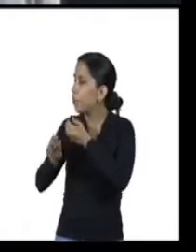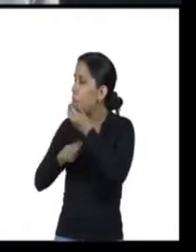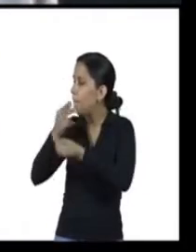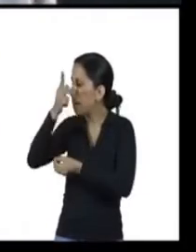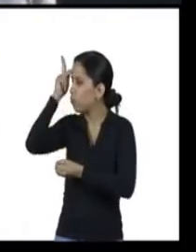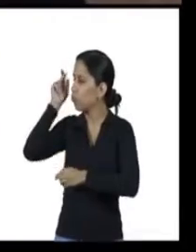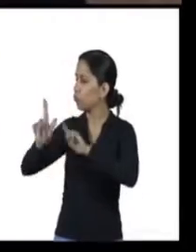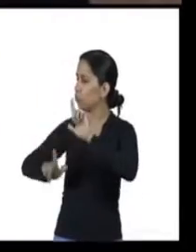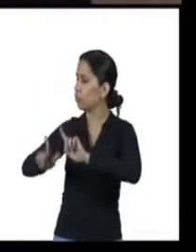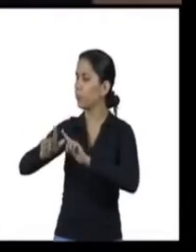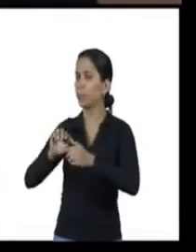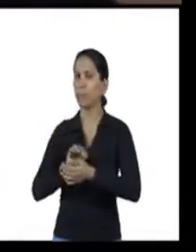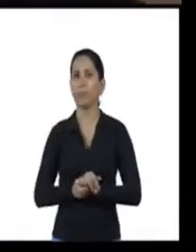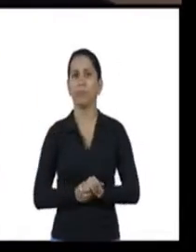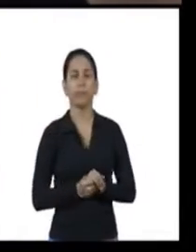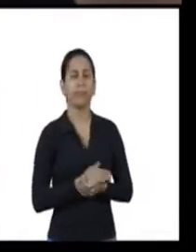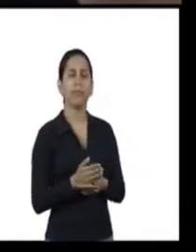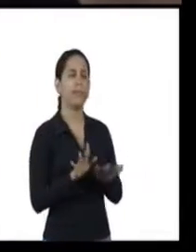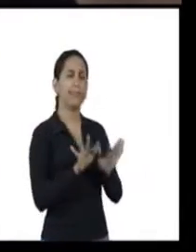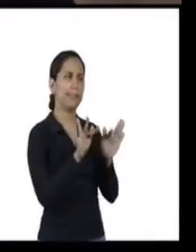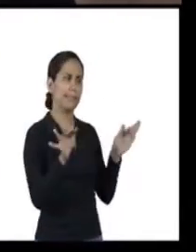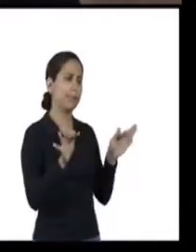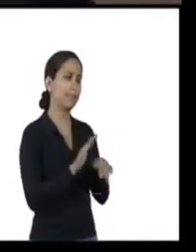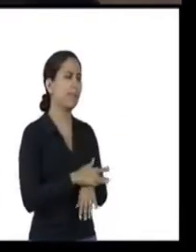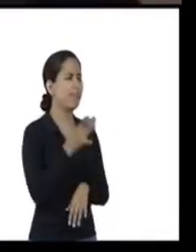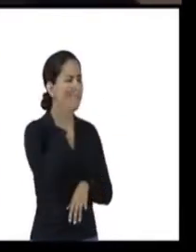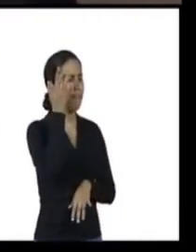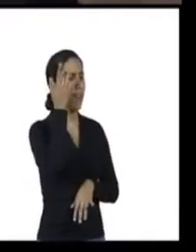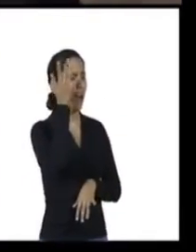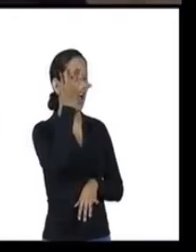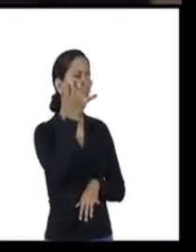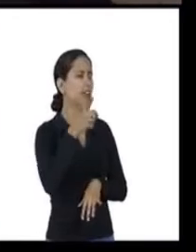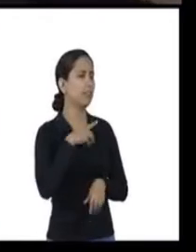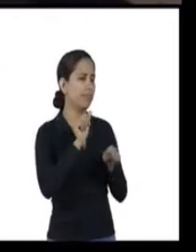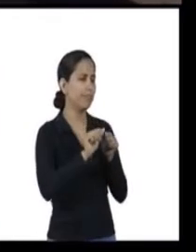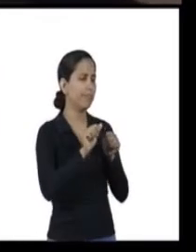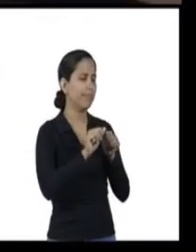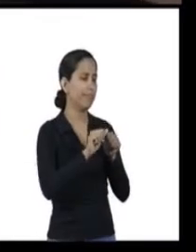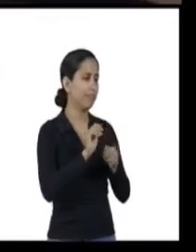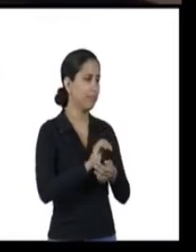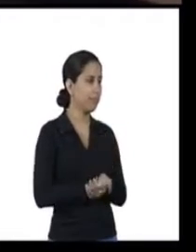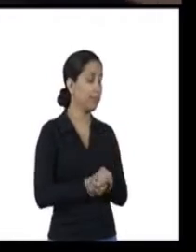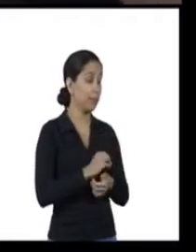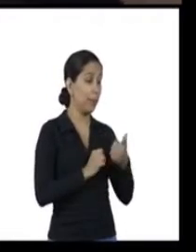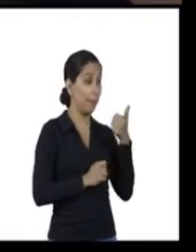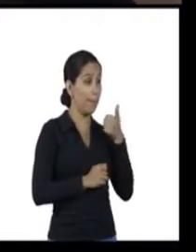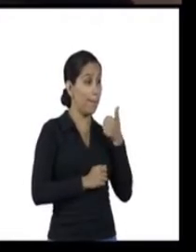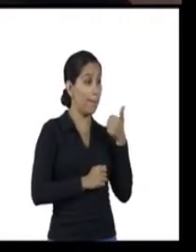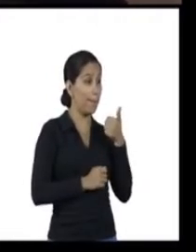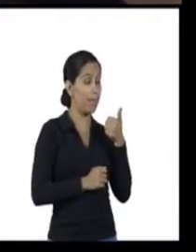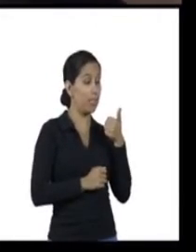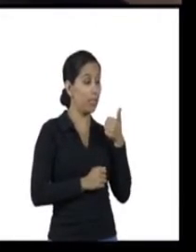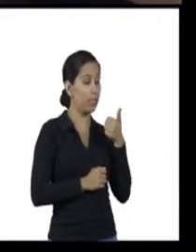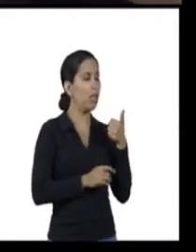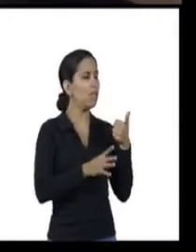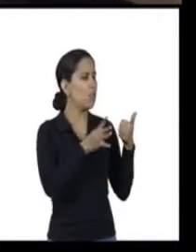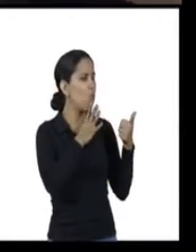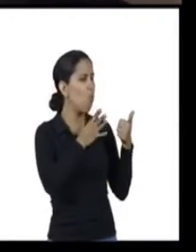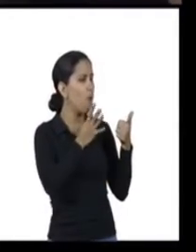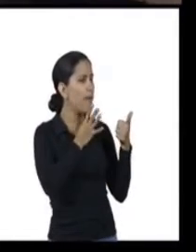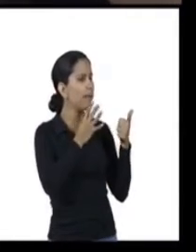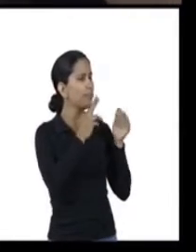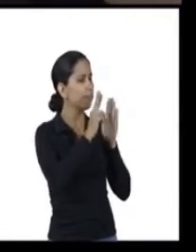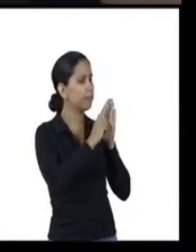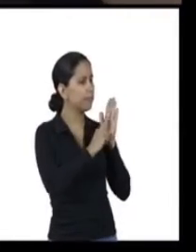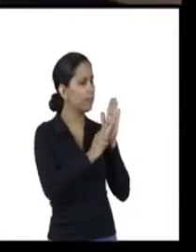as atividades? Os cuidados são muito simples, tá? Fáceis de ser executados. O primeiro é ele conhecer os